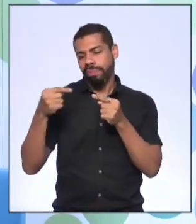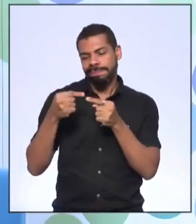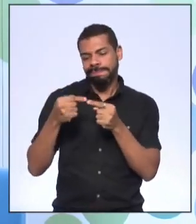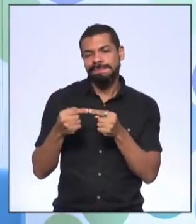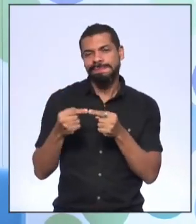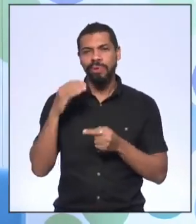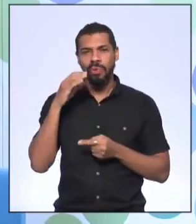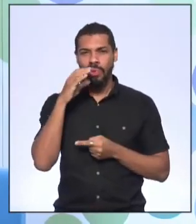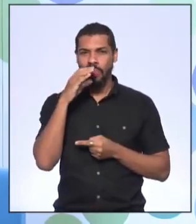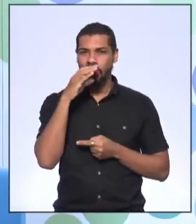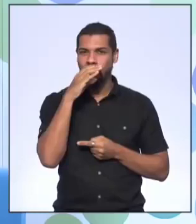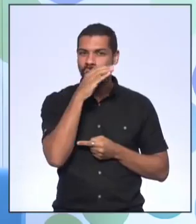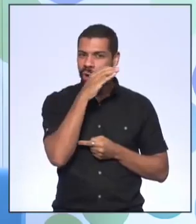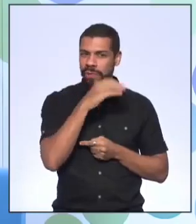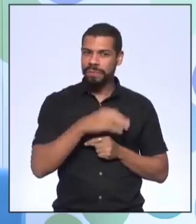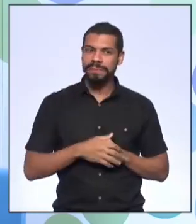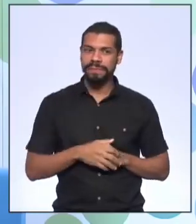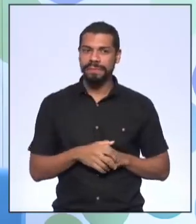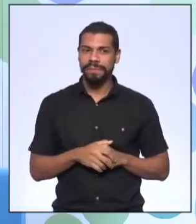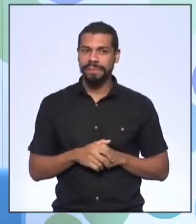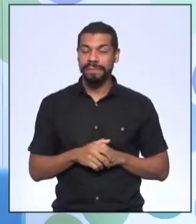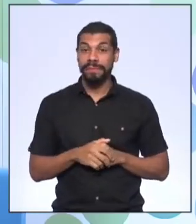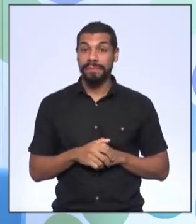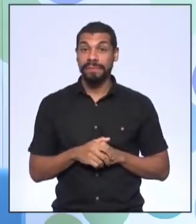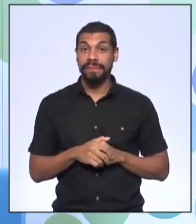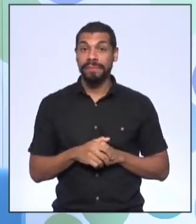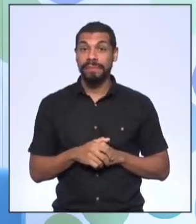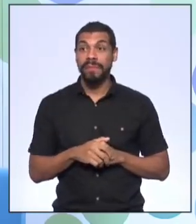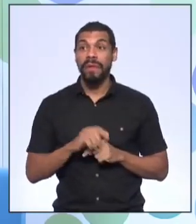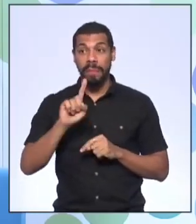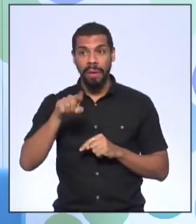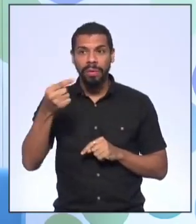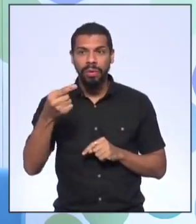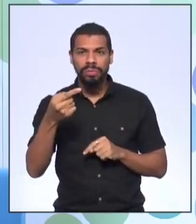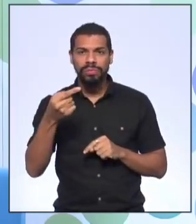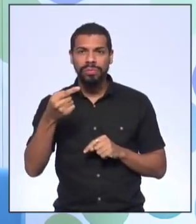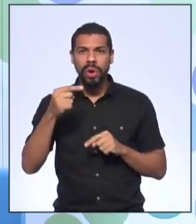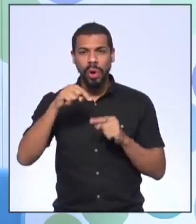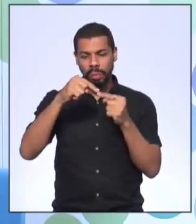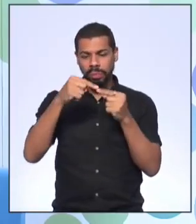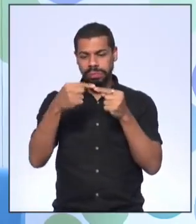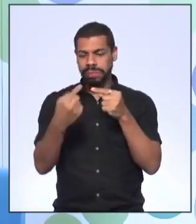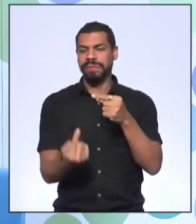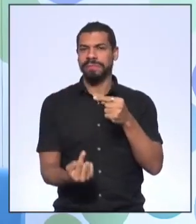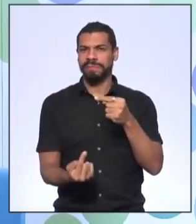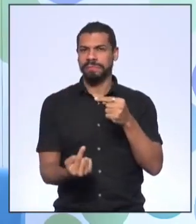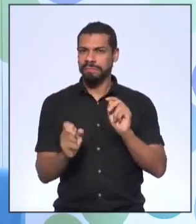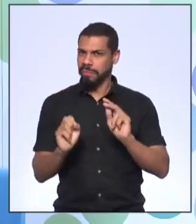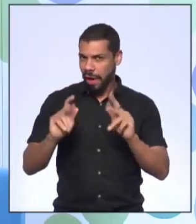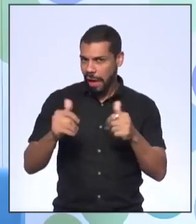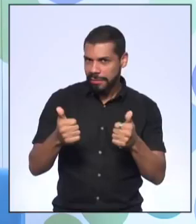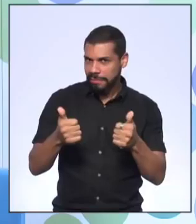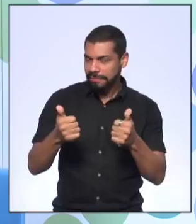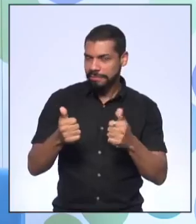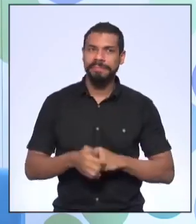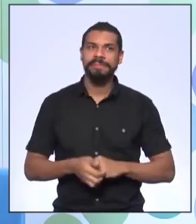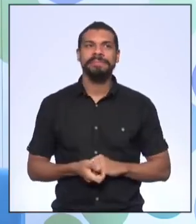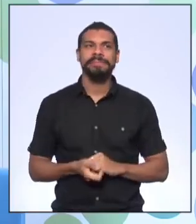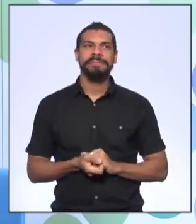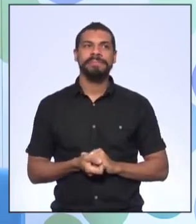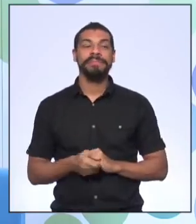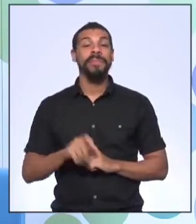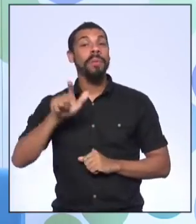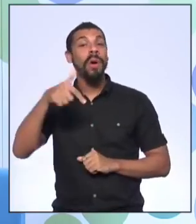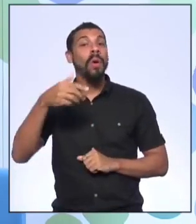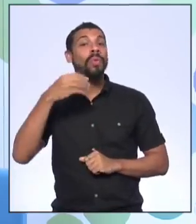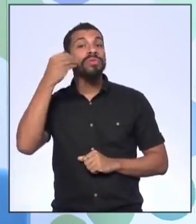condutor de calor. Então, você vê que demora um certo tempo ali para derrubar o sistema, certo? Tranquilo? Certíssimo. E aí, uma outra experiência que eu